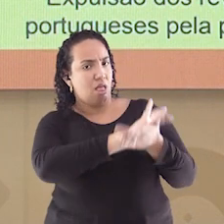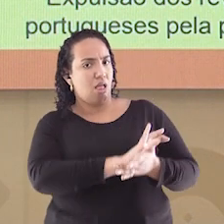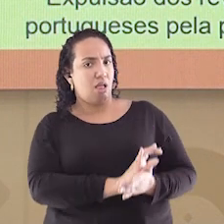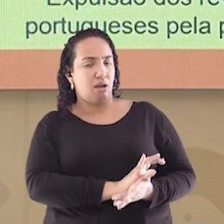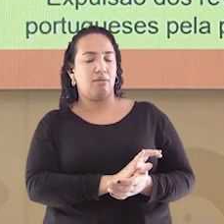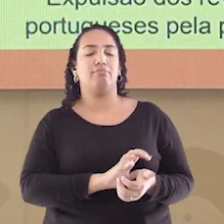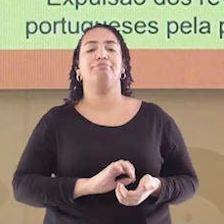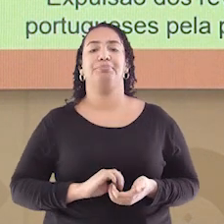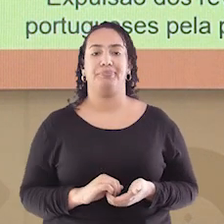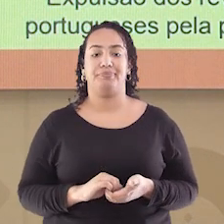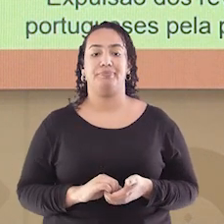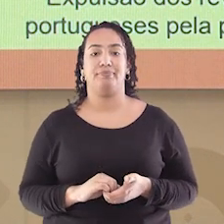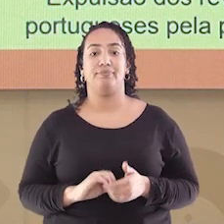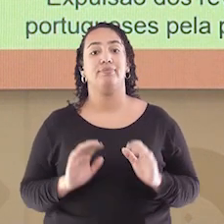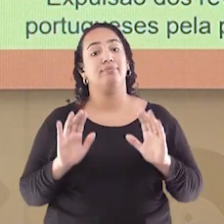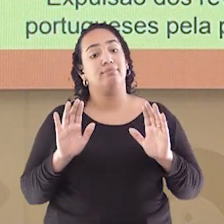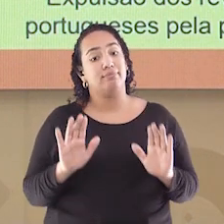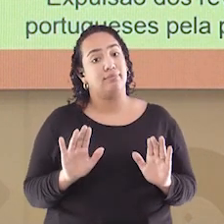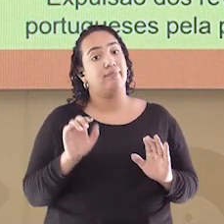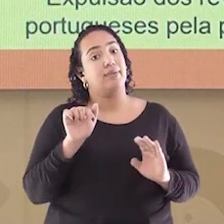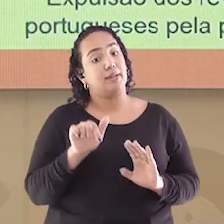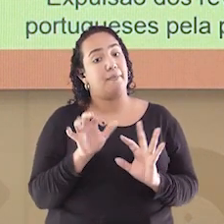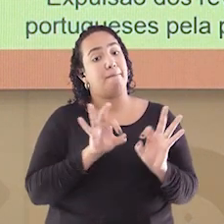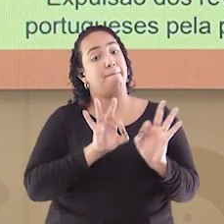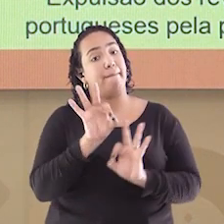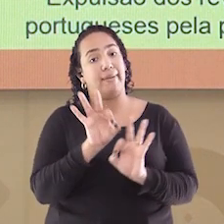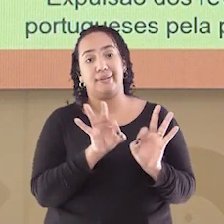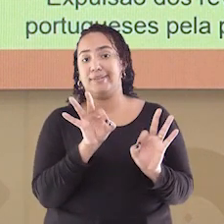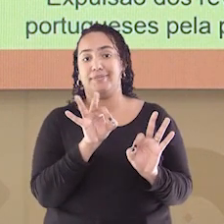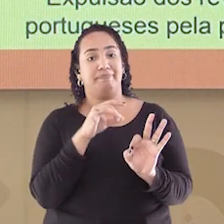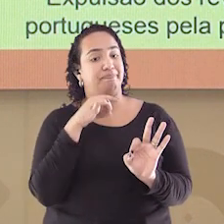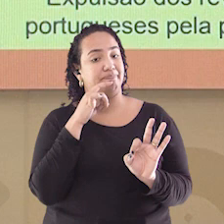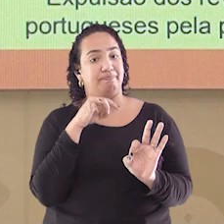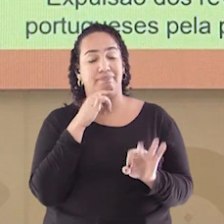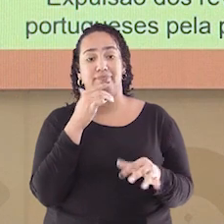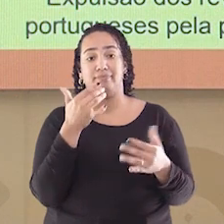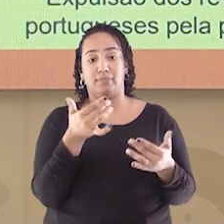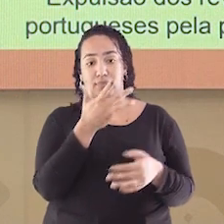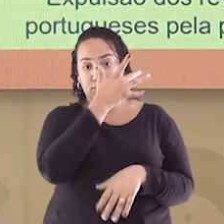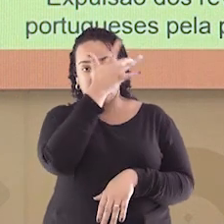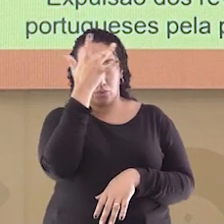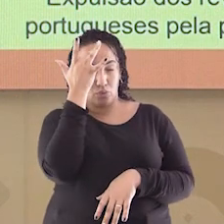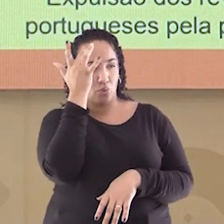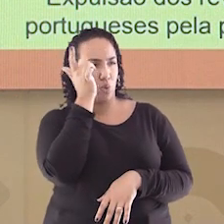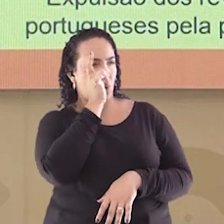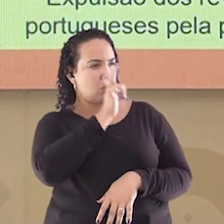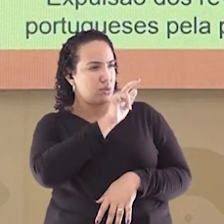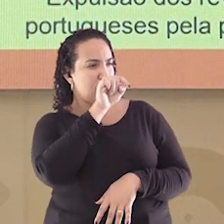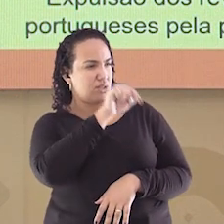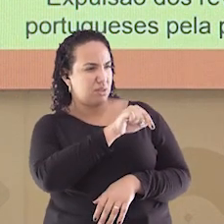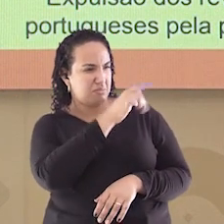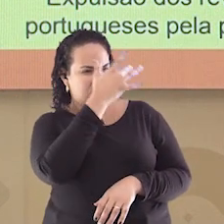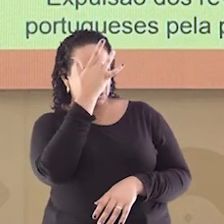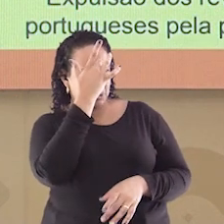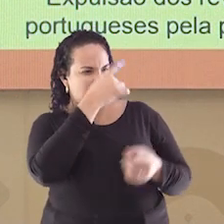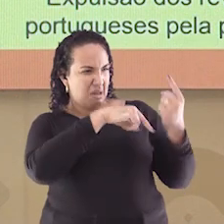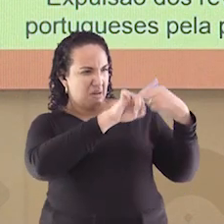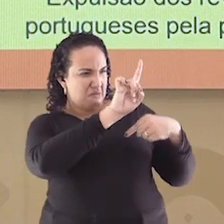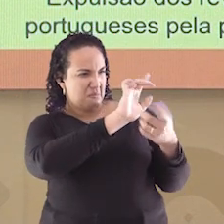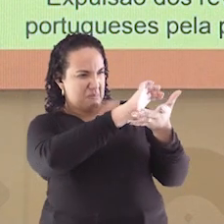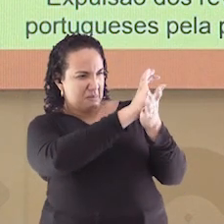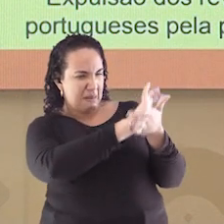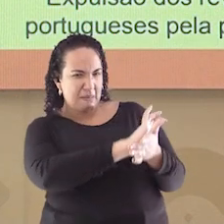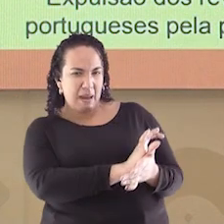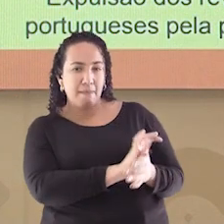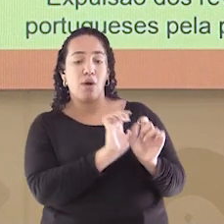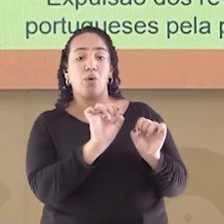administrativo da província. Mas como nem tudo sai como planejado, após os colonos conseguirem expulsar os revoltosos,